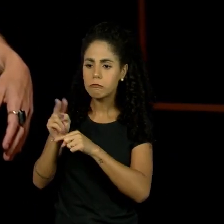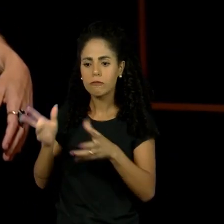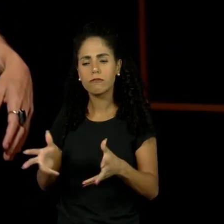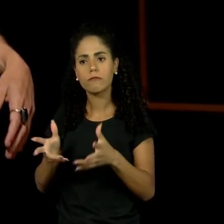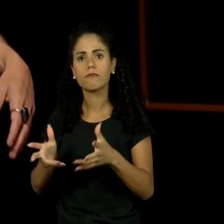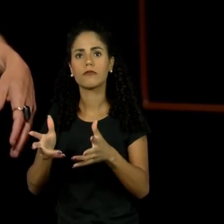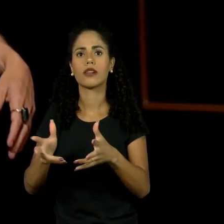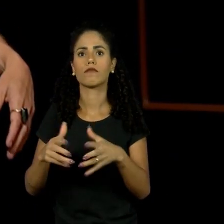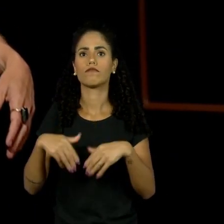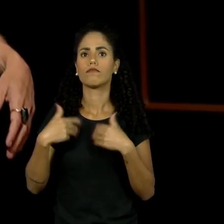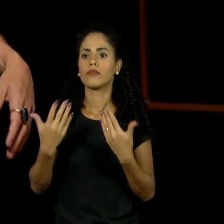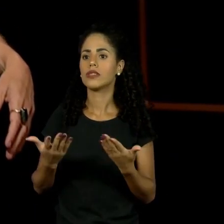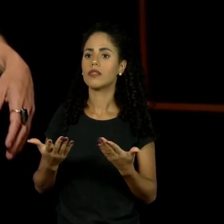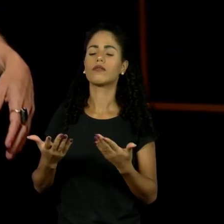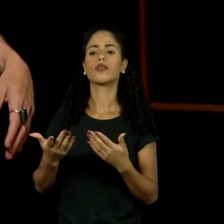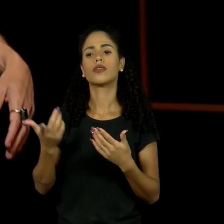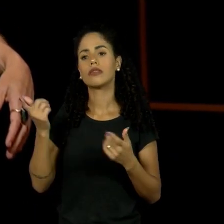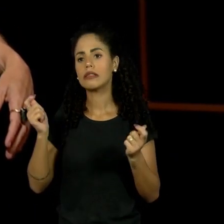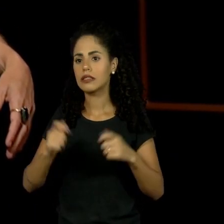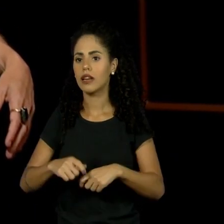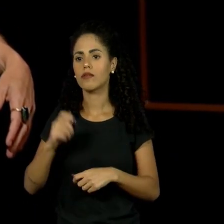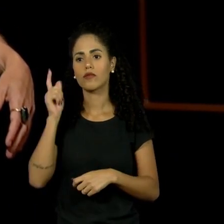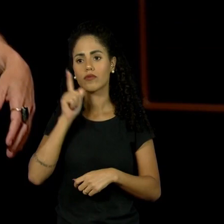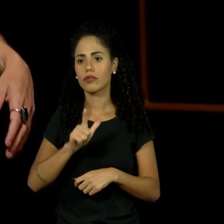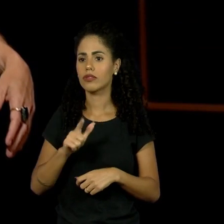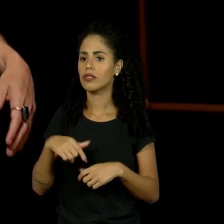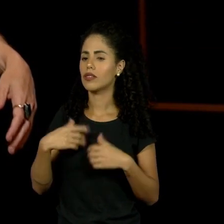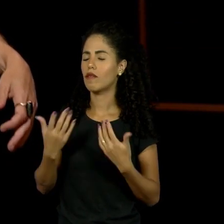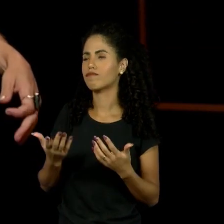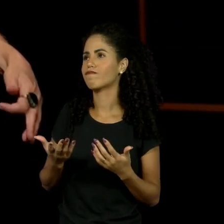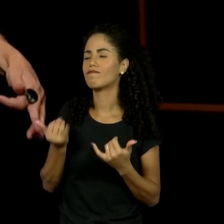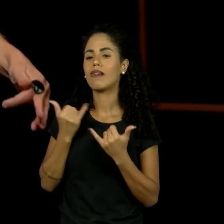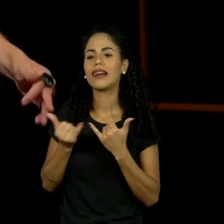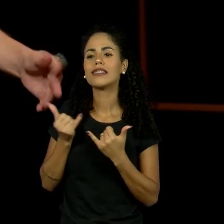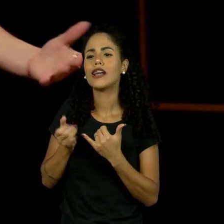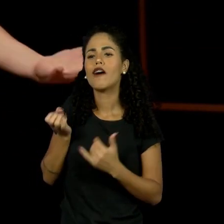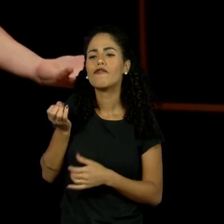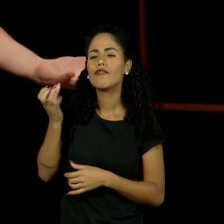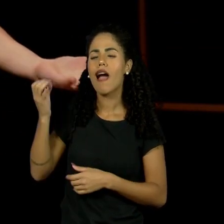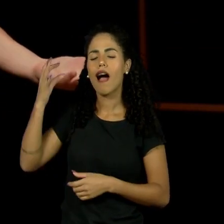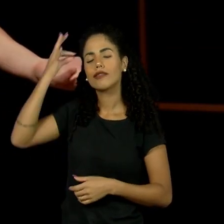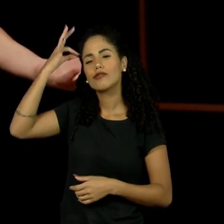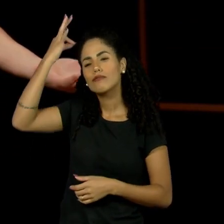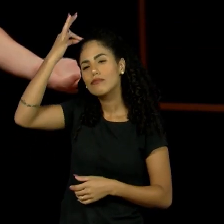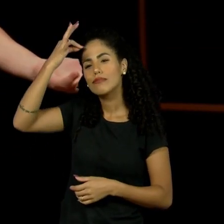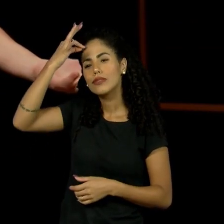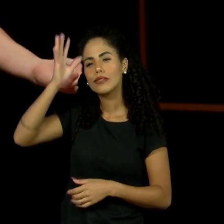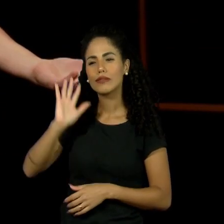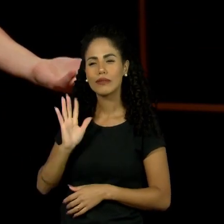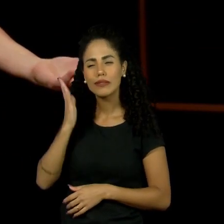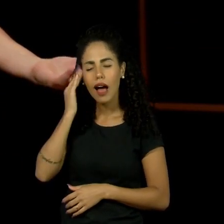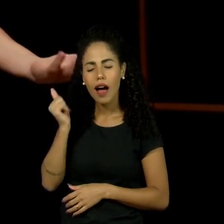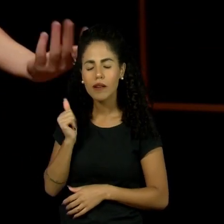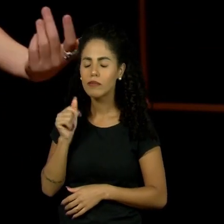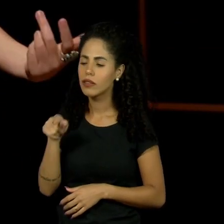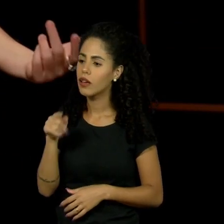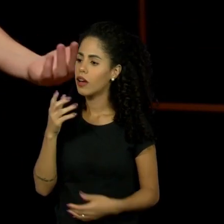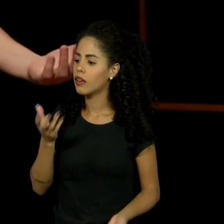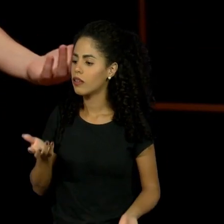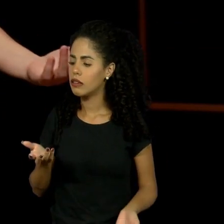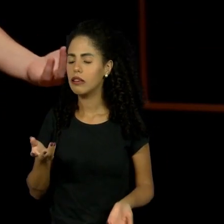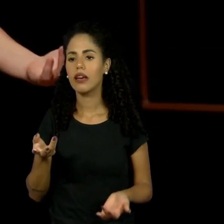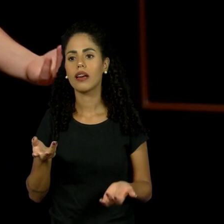lugar, que a gente se encontrava em outro lugar, uma viagem muito espiritualizada mesmo, né? Porque realmente, se eu